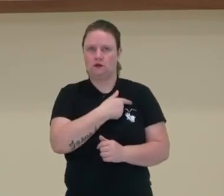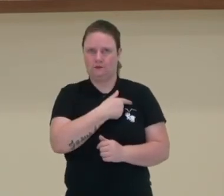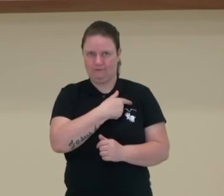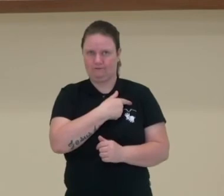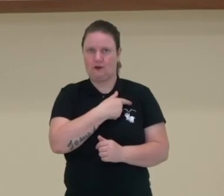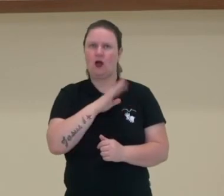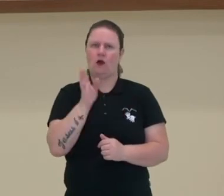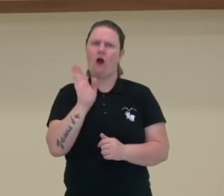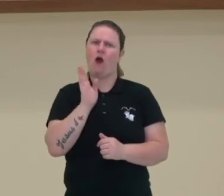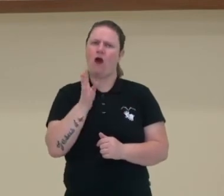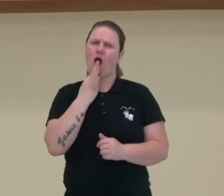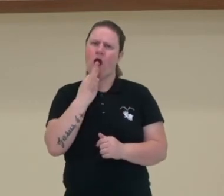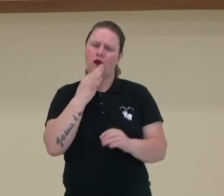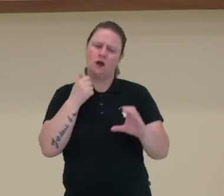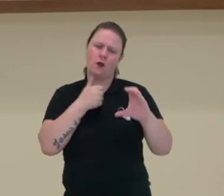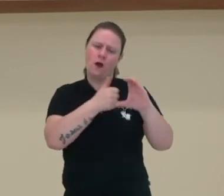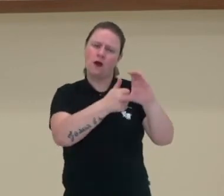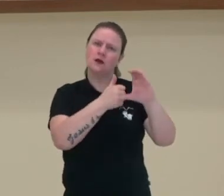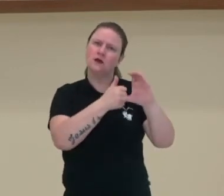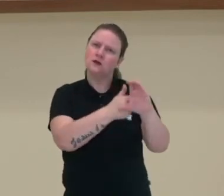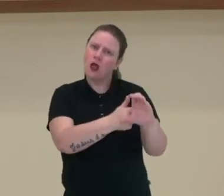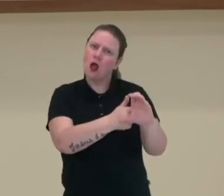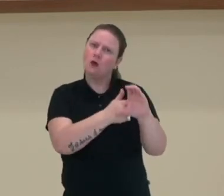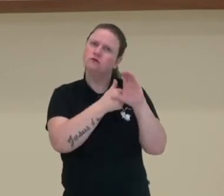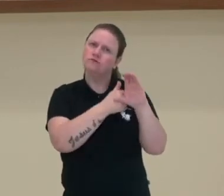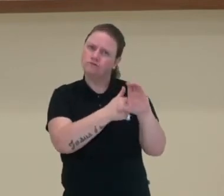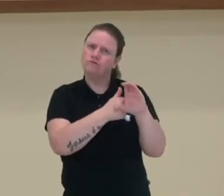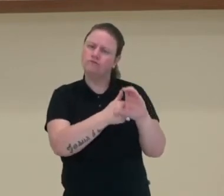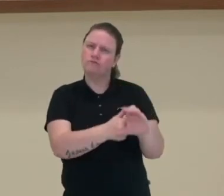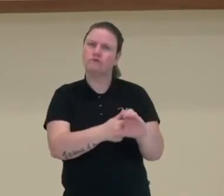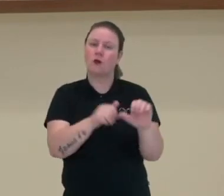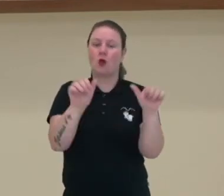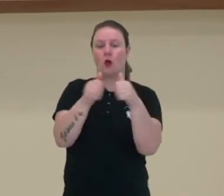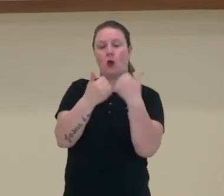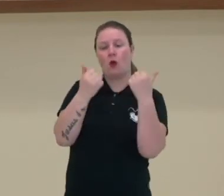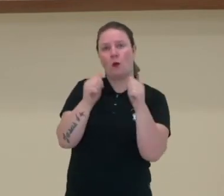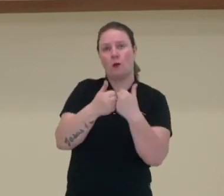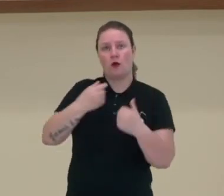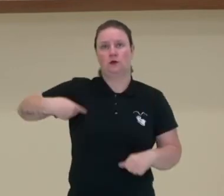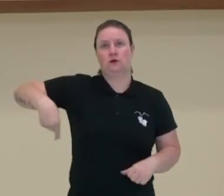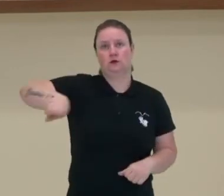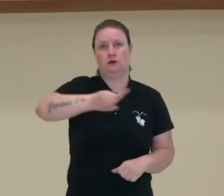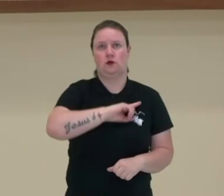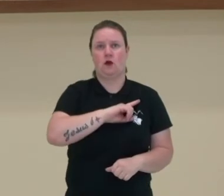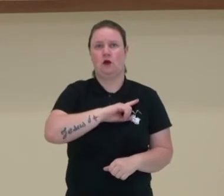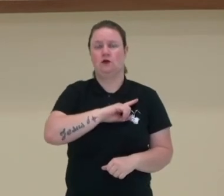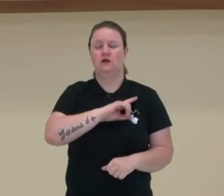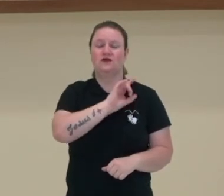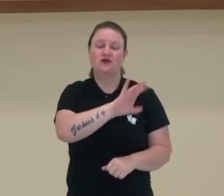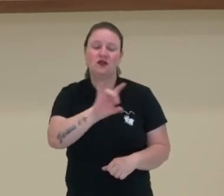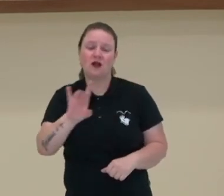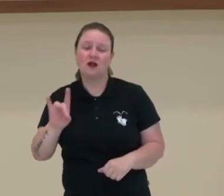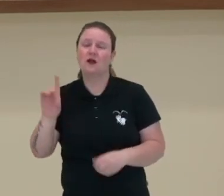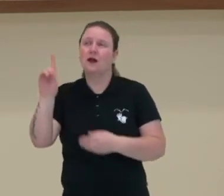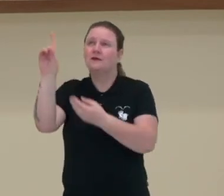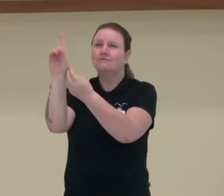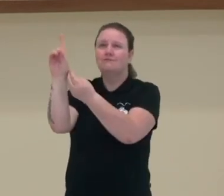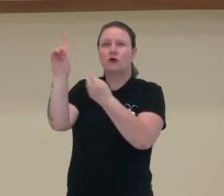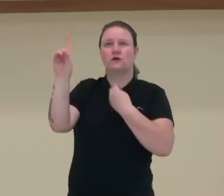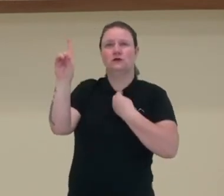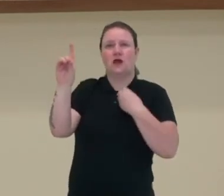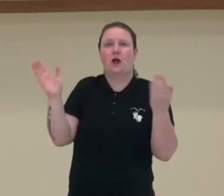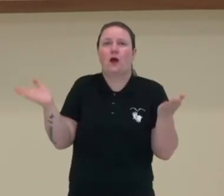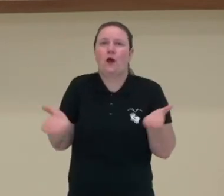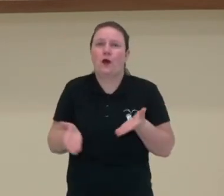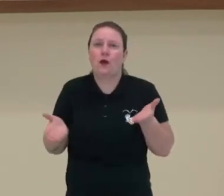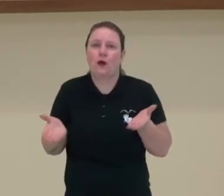essa oração. Então, lá na oração cristã diz: o pão nosso de cada dia nos dai hoje. O que isso quer dizer? Que